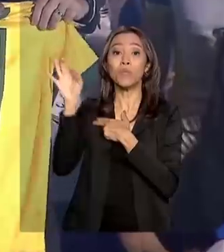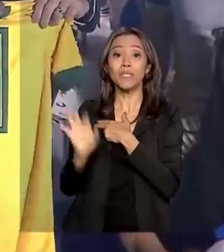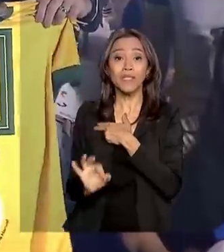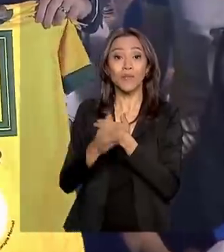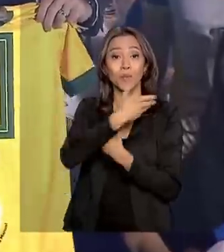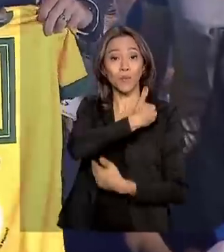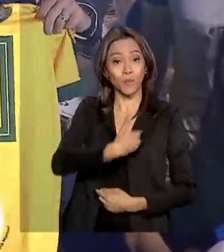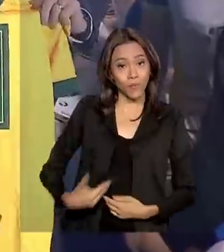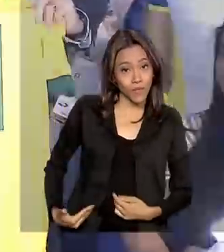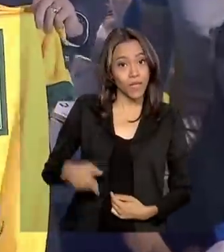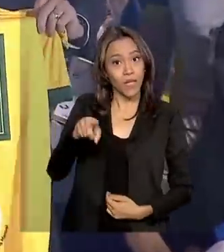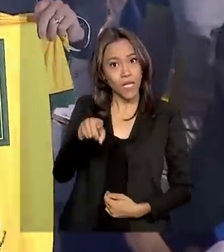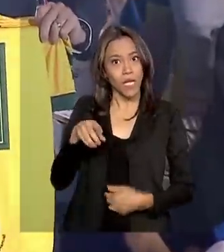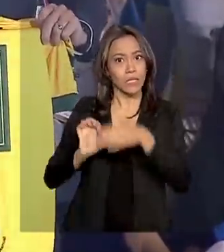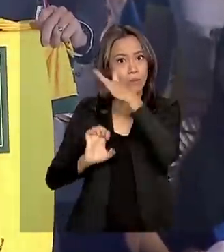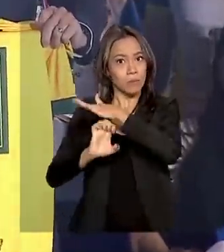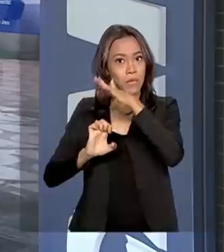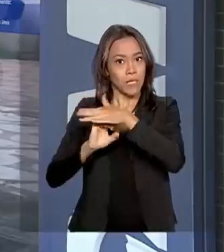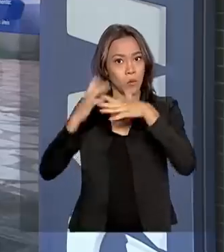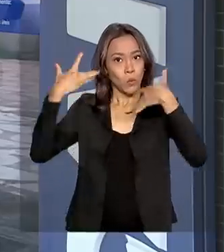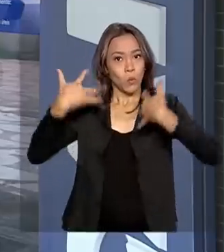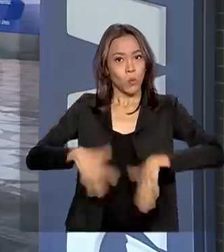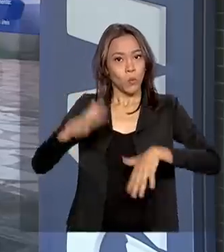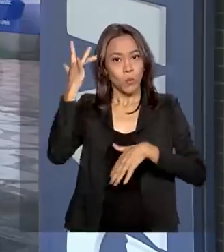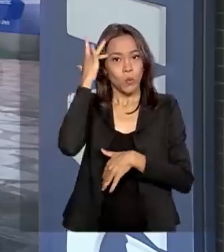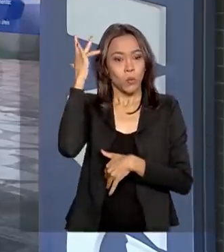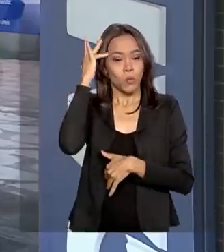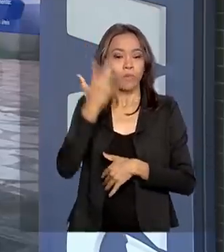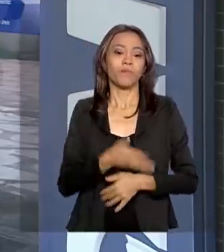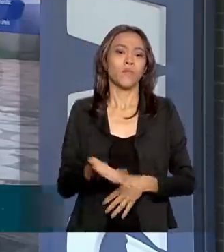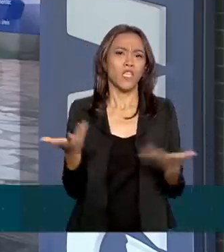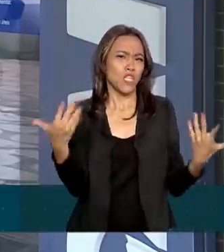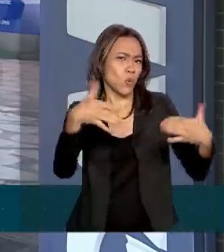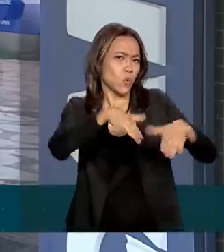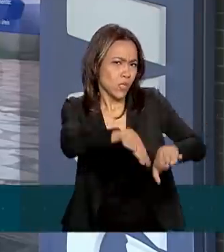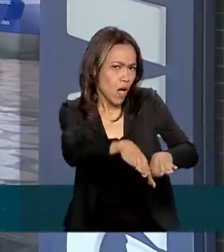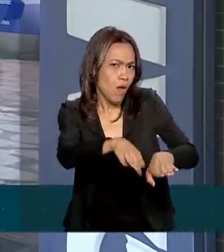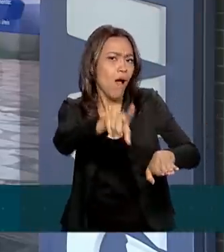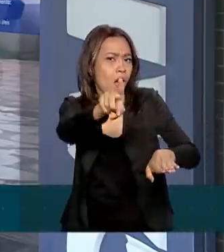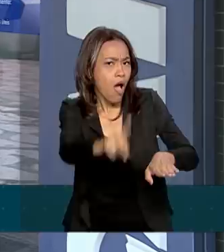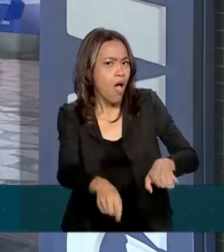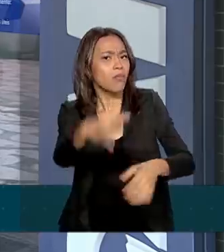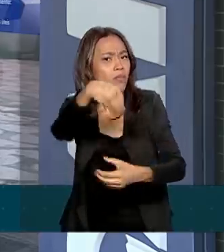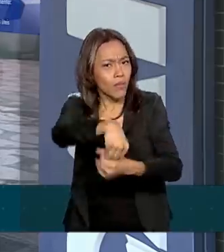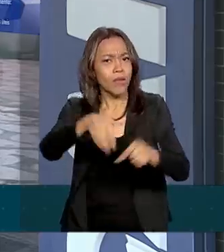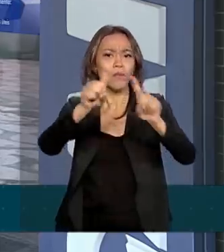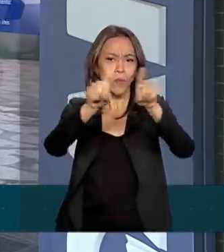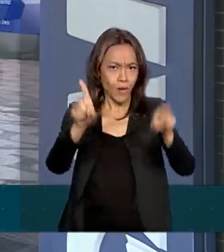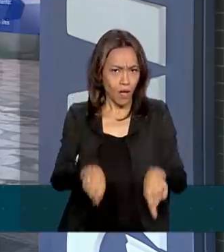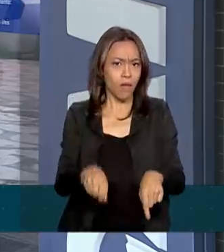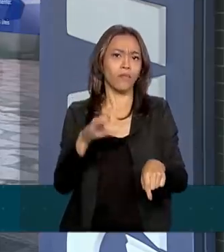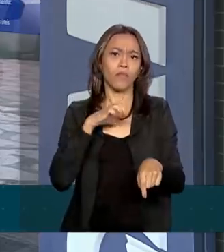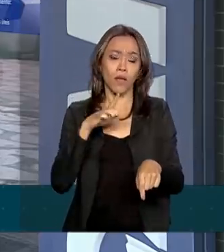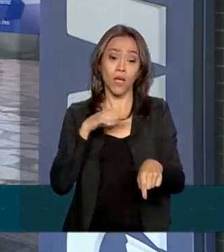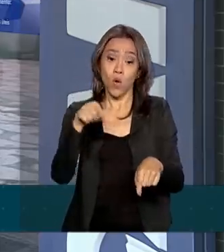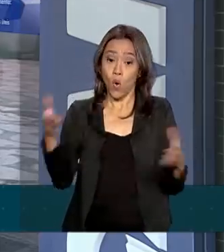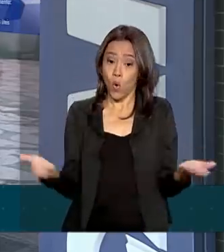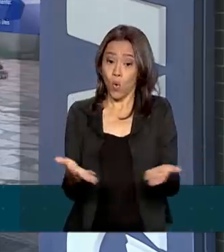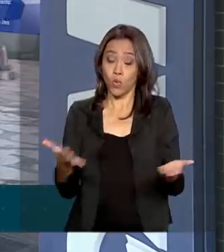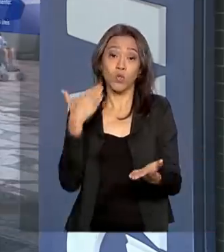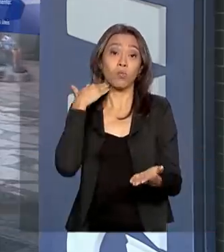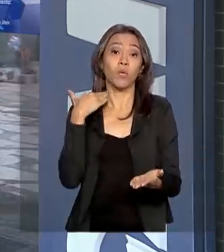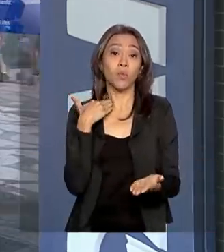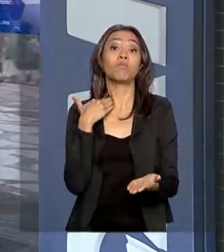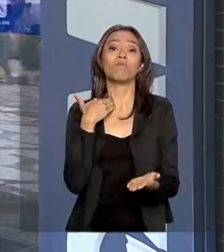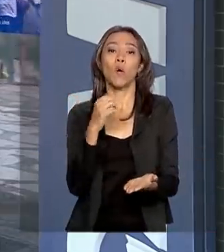entre as maiores empresas do país. Inclusão que passa também pelo quadro de funcionários. O banco, que tem hoje cerca